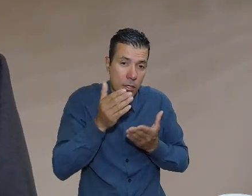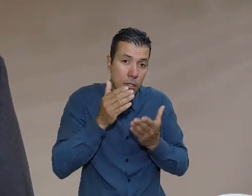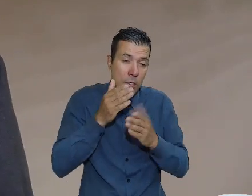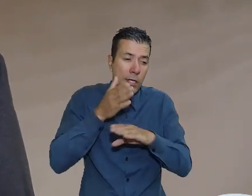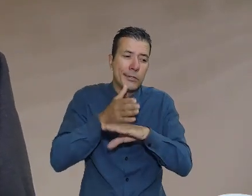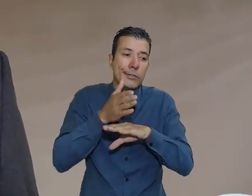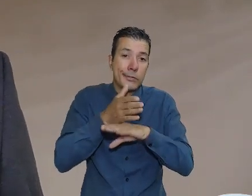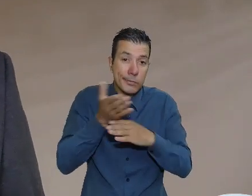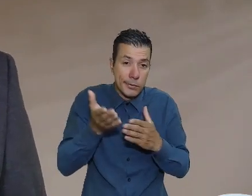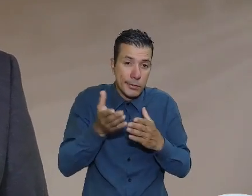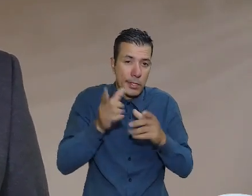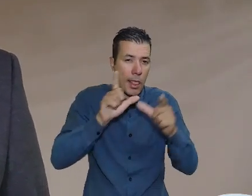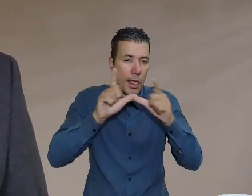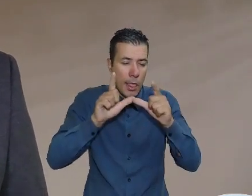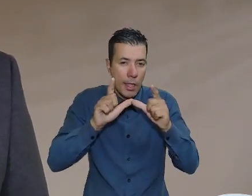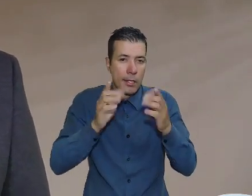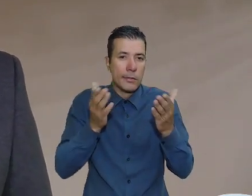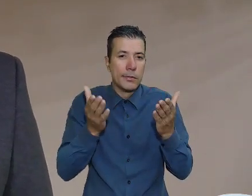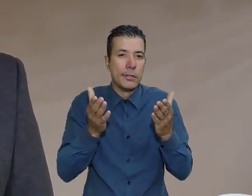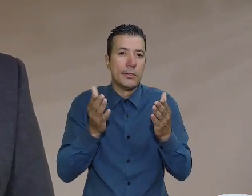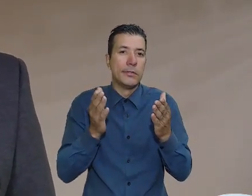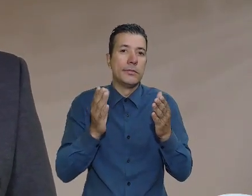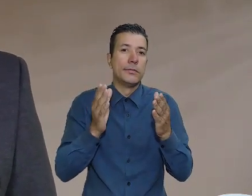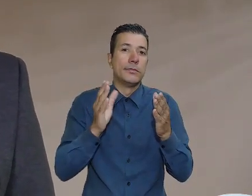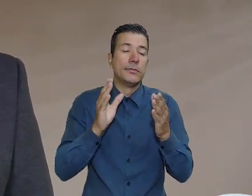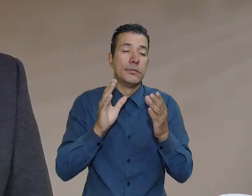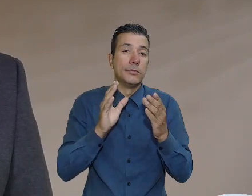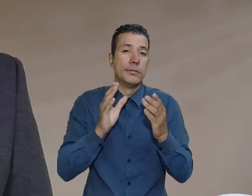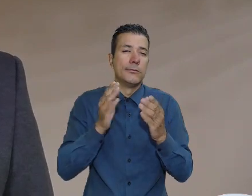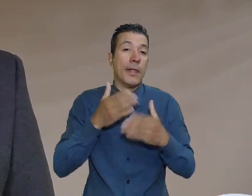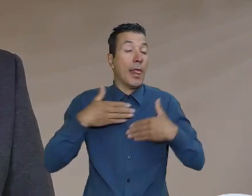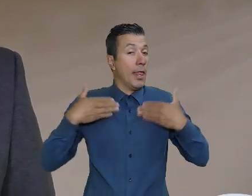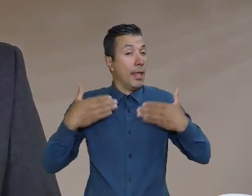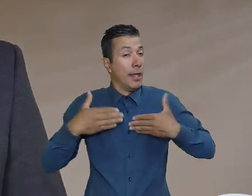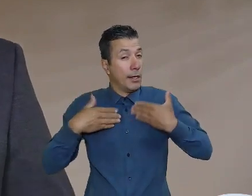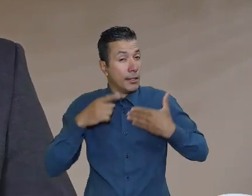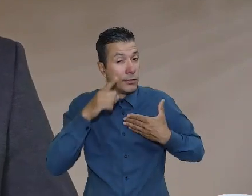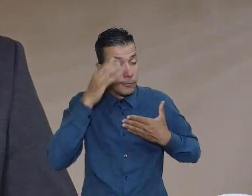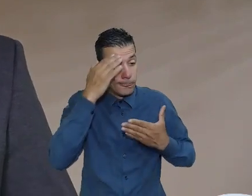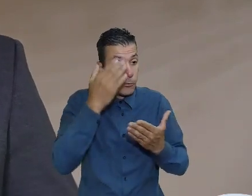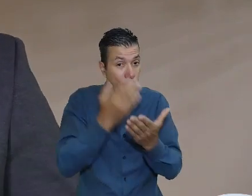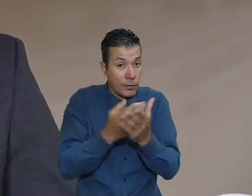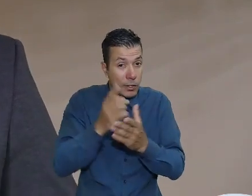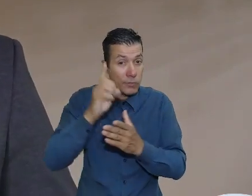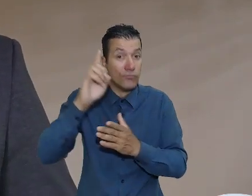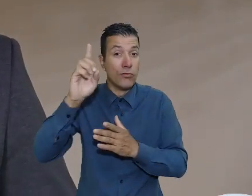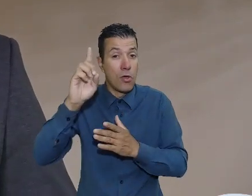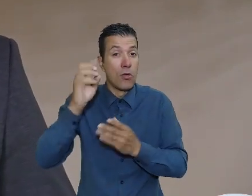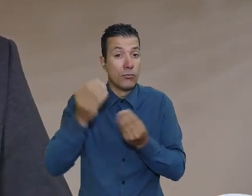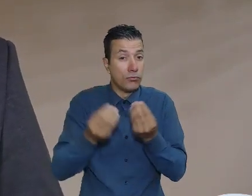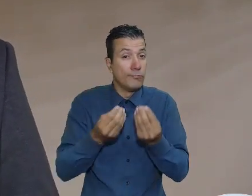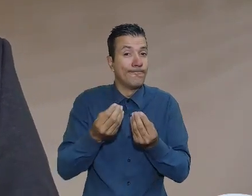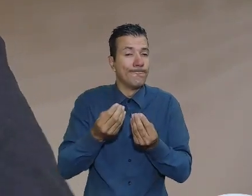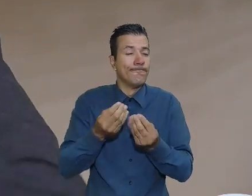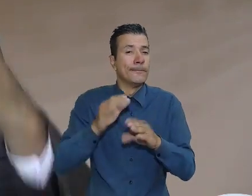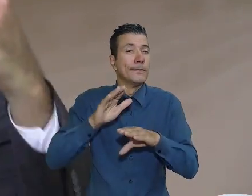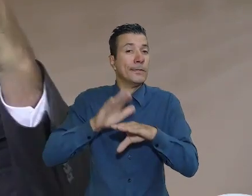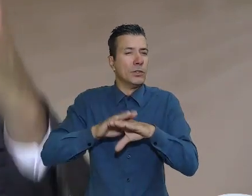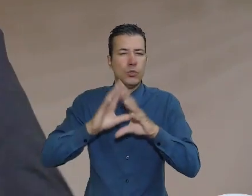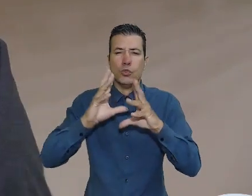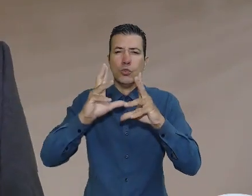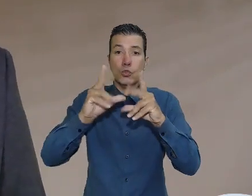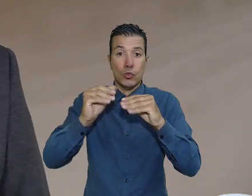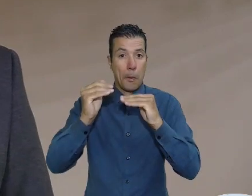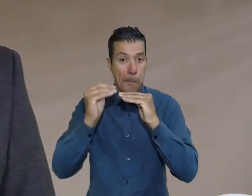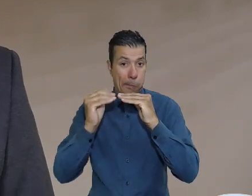programa, e dizer a você assim que para nós é motivo de grande alegria confiarmos num Deus que está sobre todas